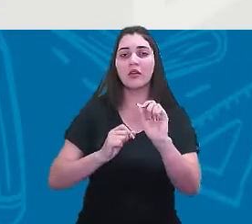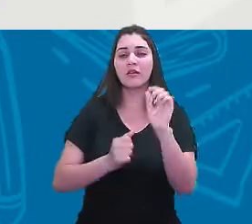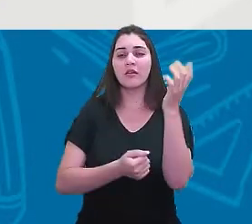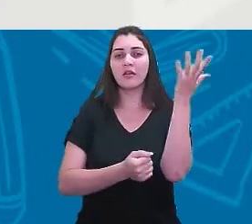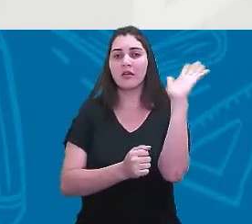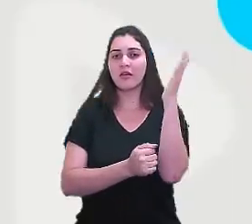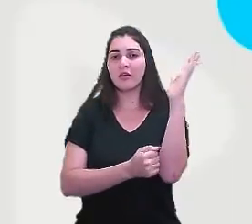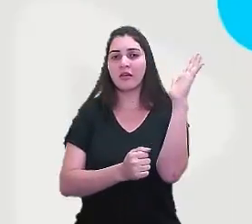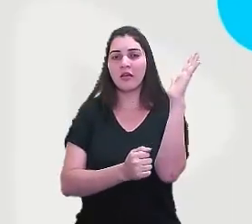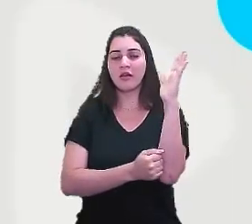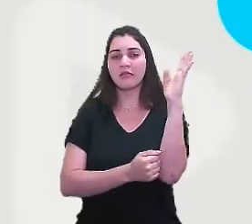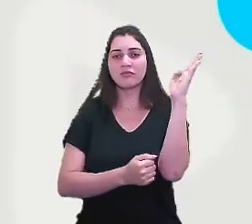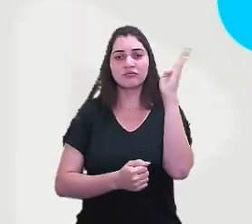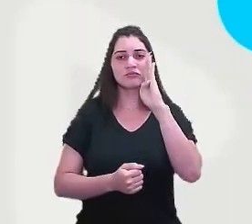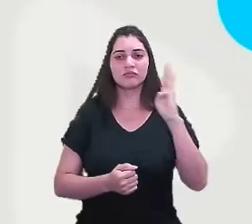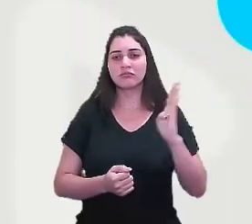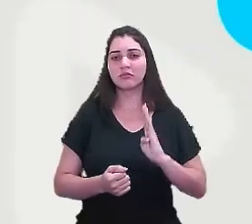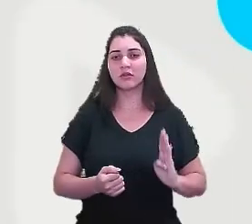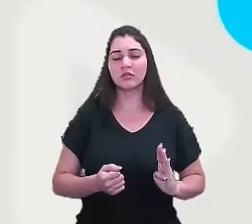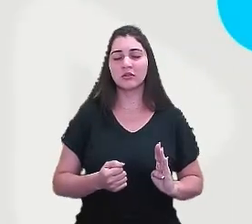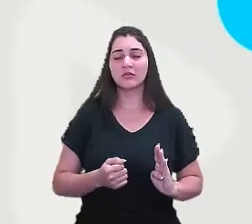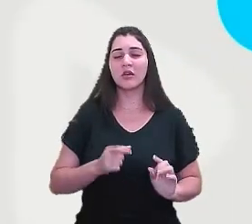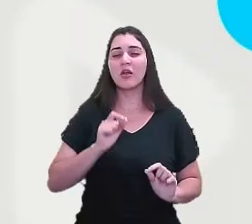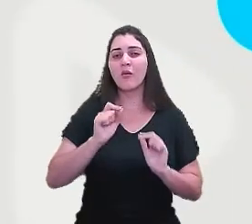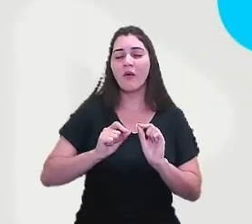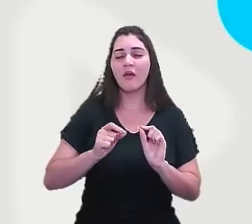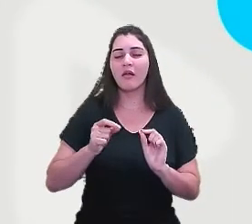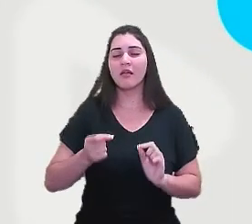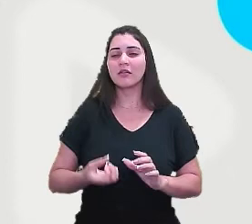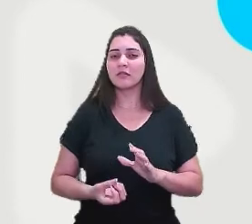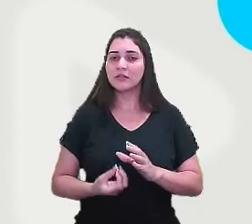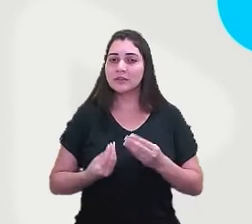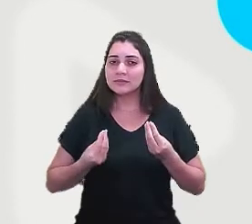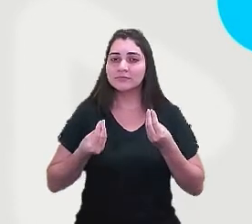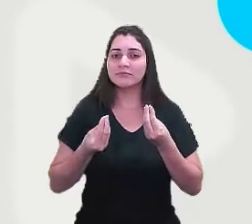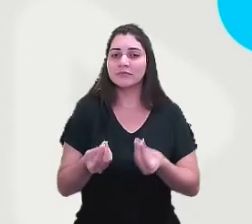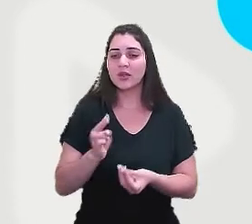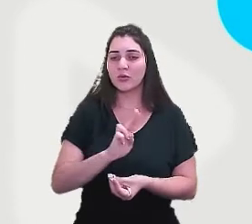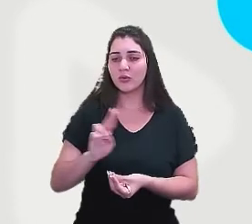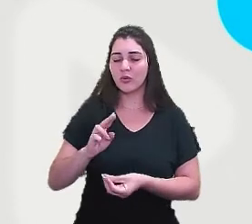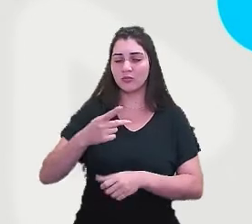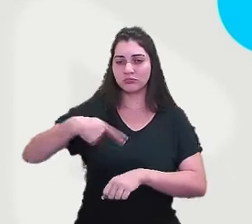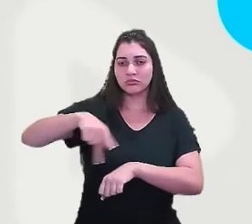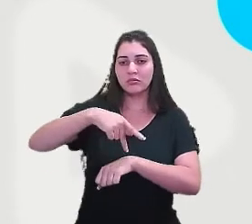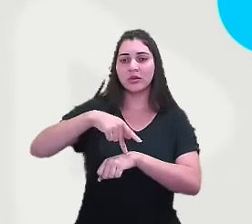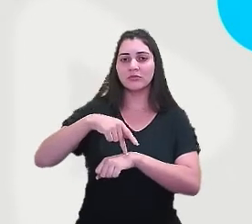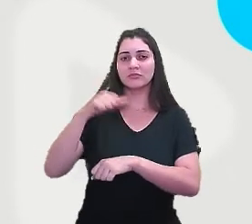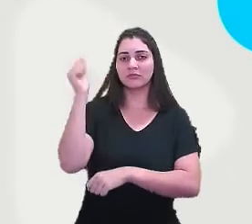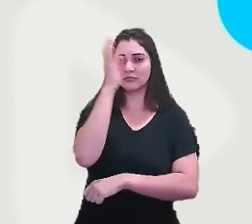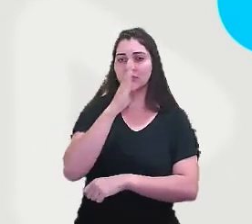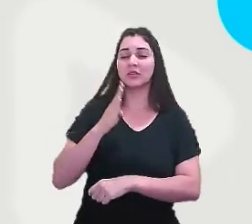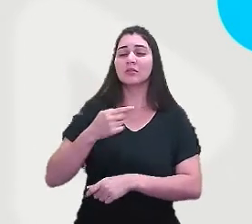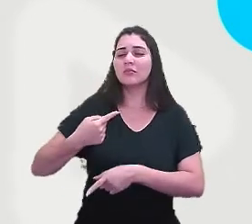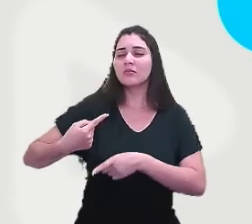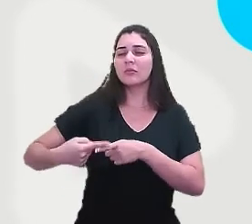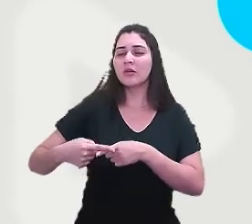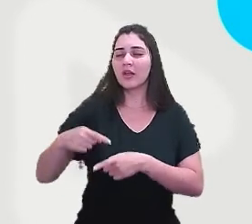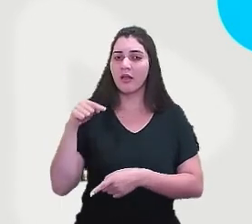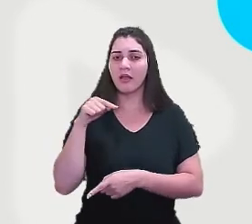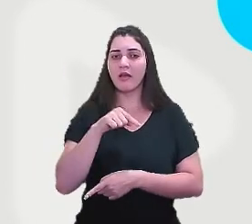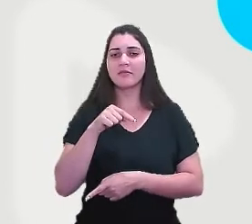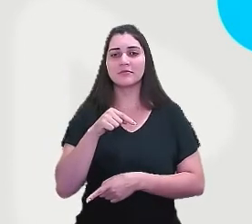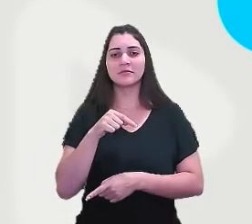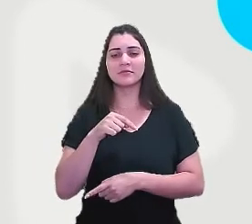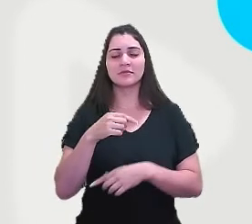pau-brasil, né? Que é a árvore, né, que deu nome ao nosso país, ao nosso Brasil, né? Por quê? Essa árvore, ela é